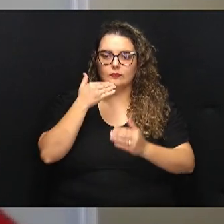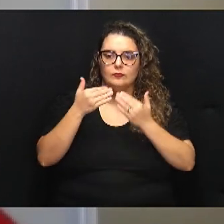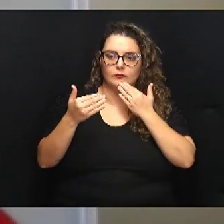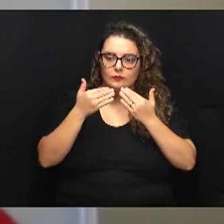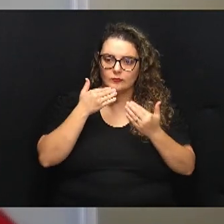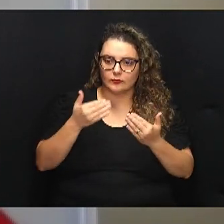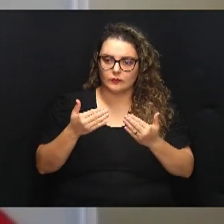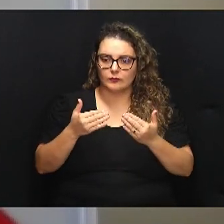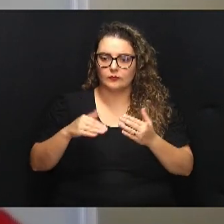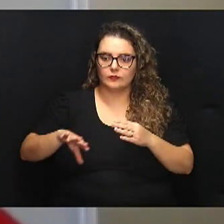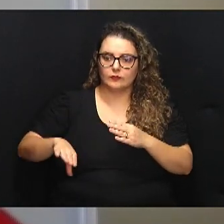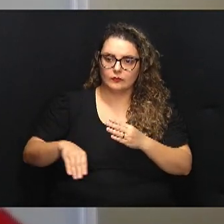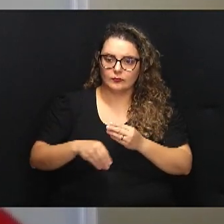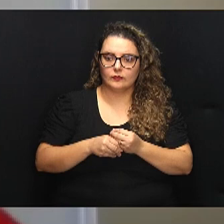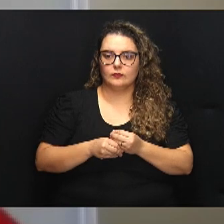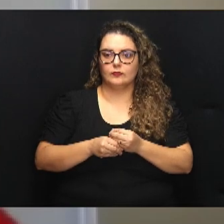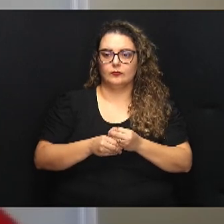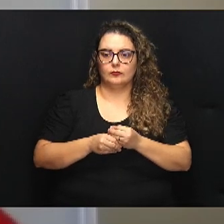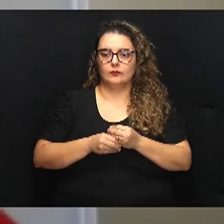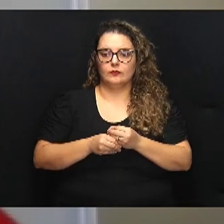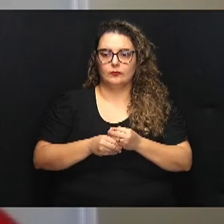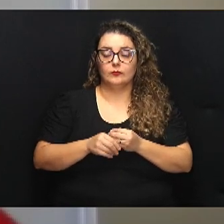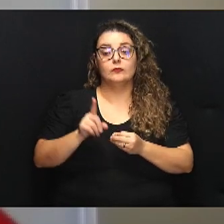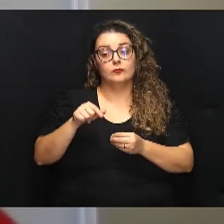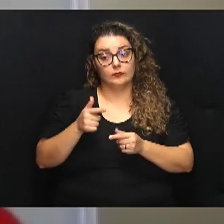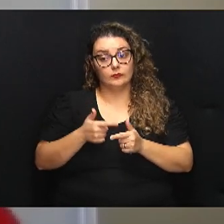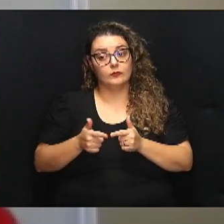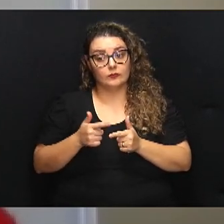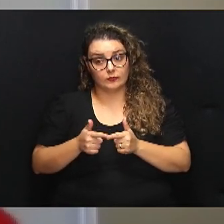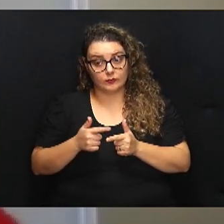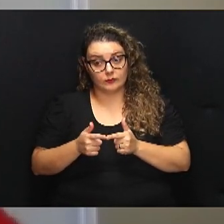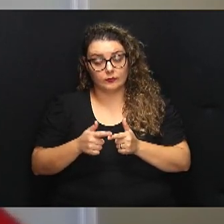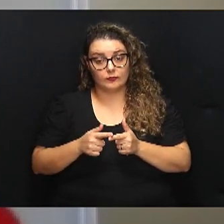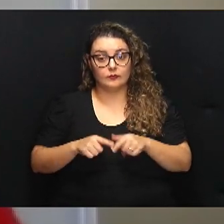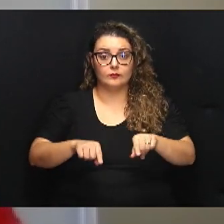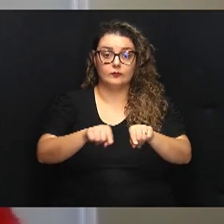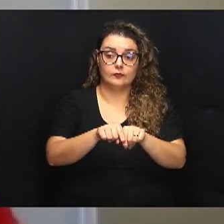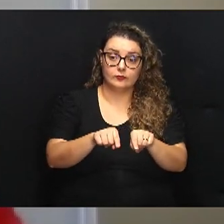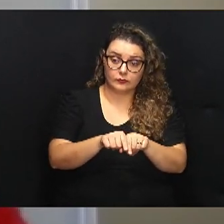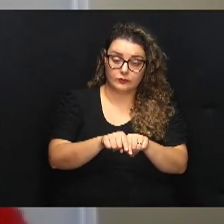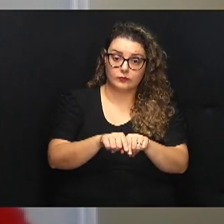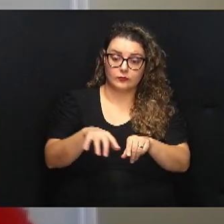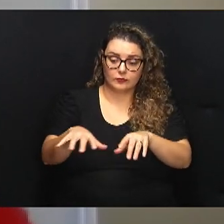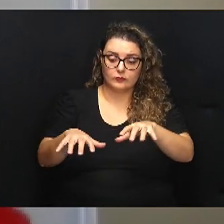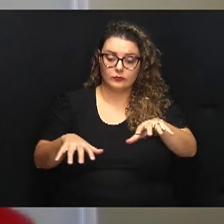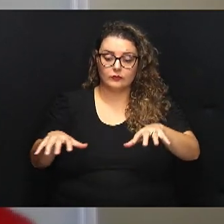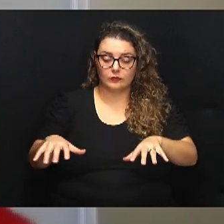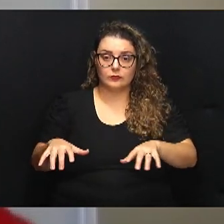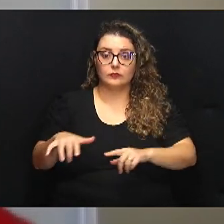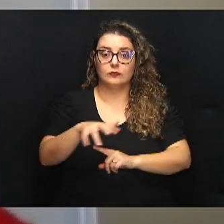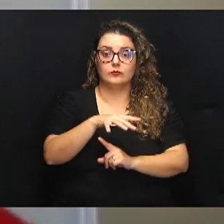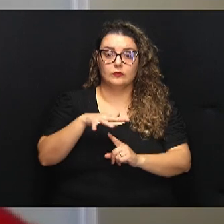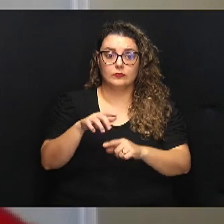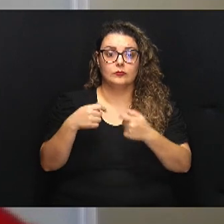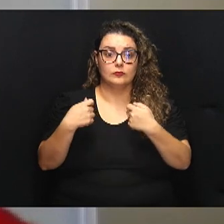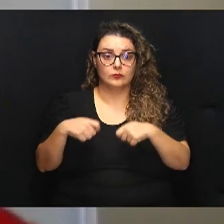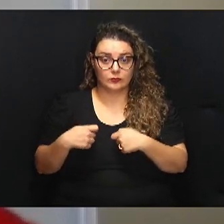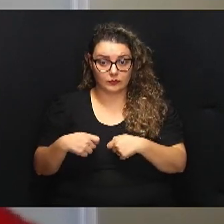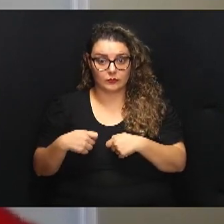de complementação. Isto é um problema. Por outro lado, os órgãos ambientais necessitam